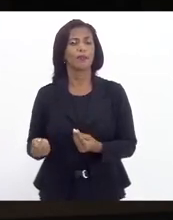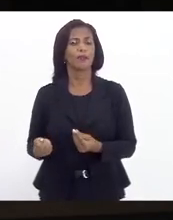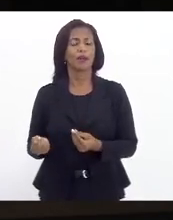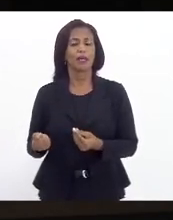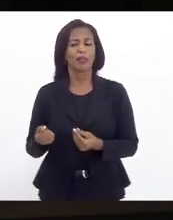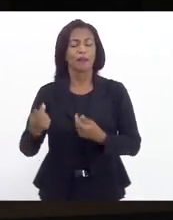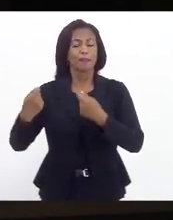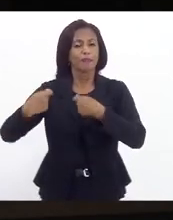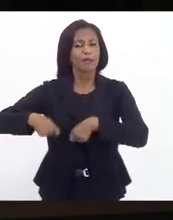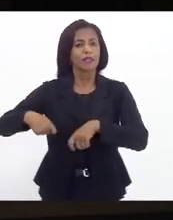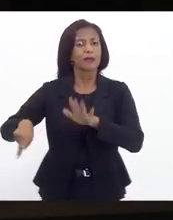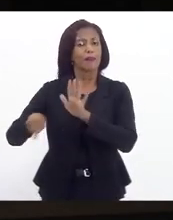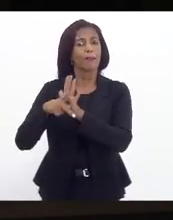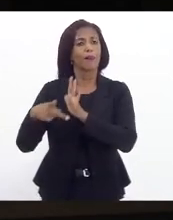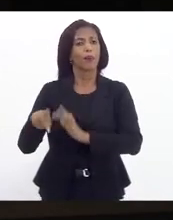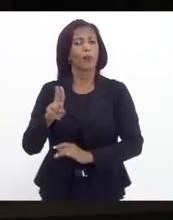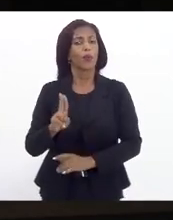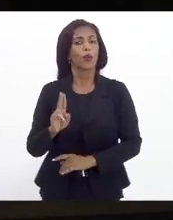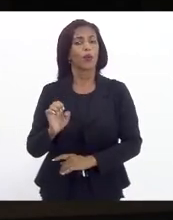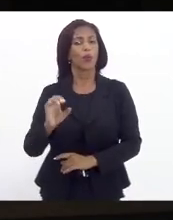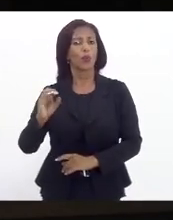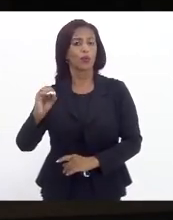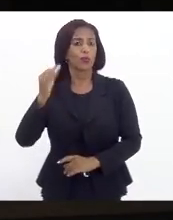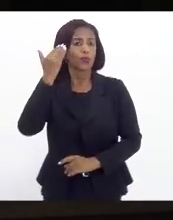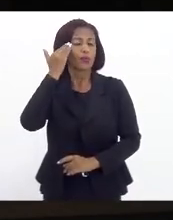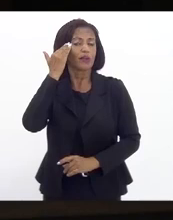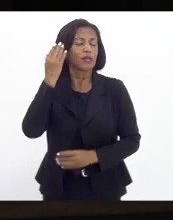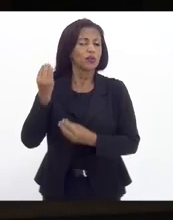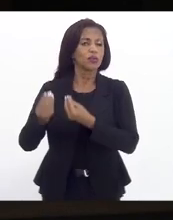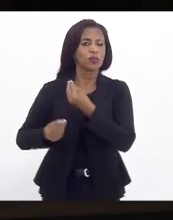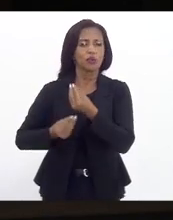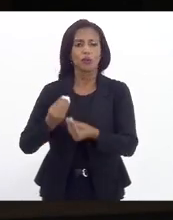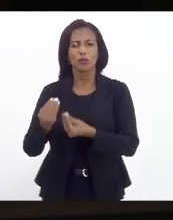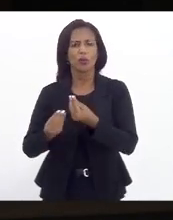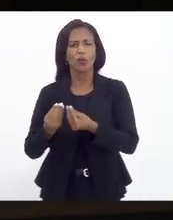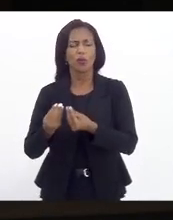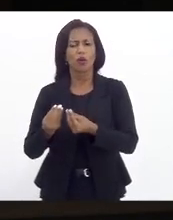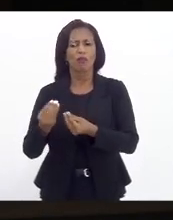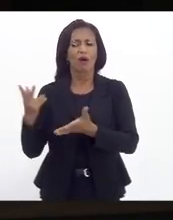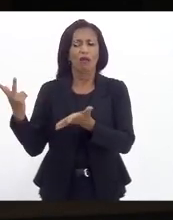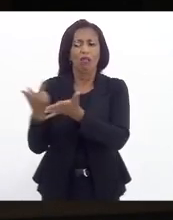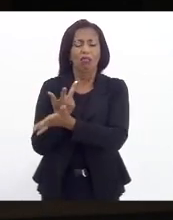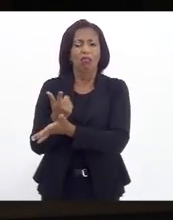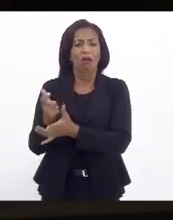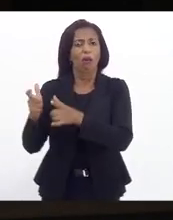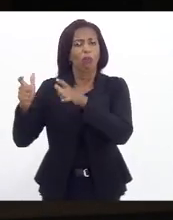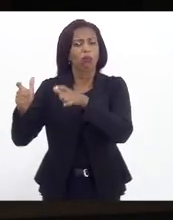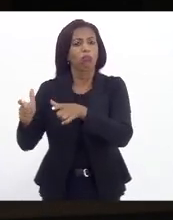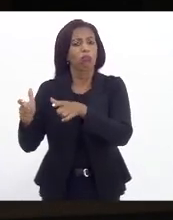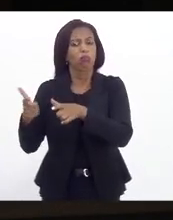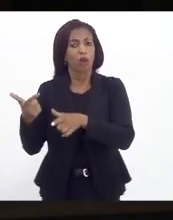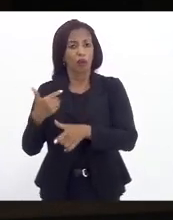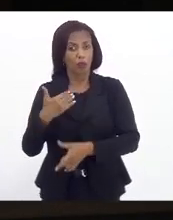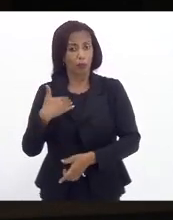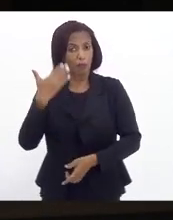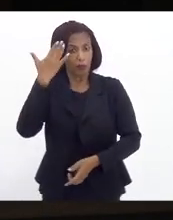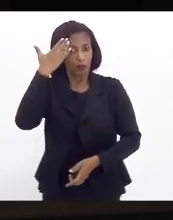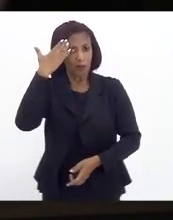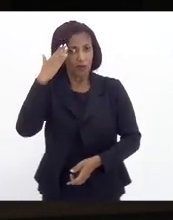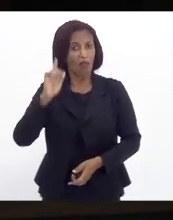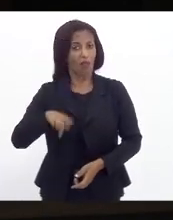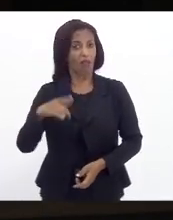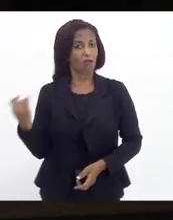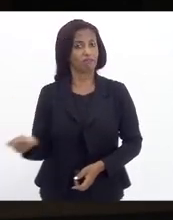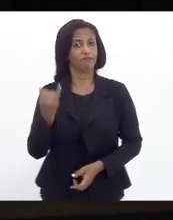inclusive, a própria UESO entende como o que vai ser realizado. no meu entendimento, a UESO é